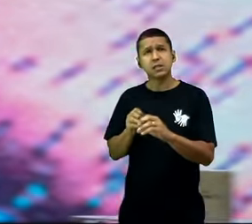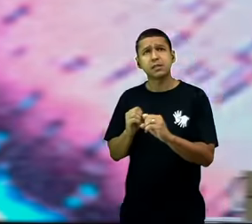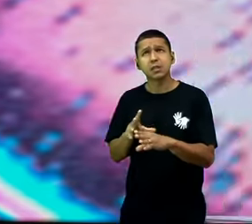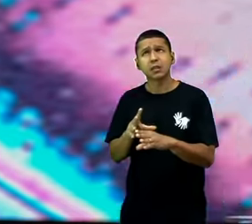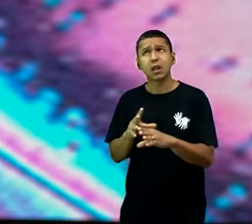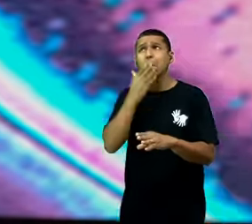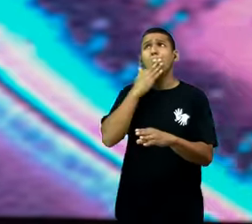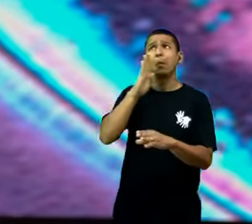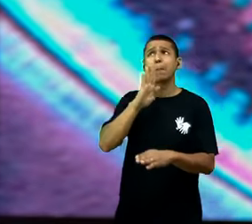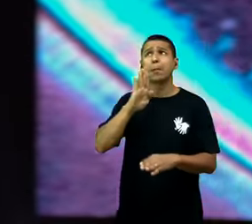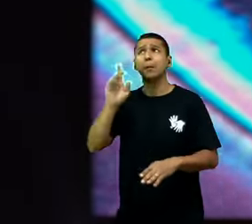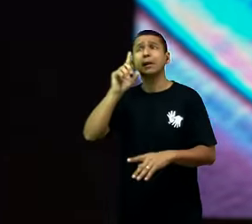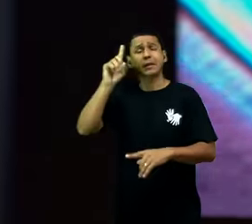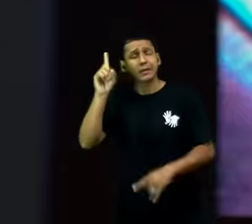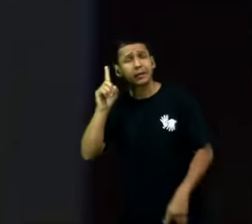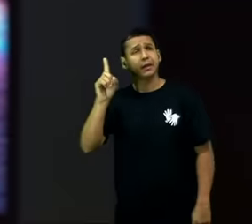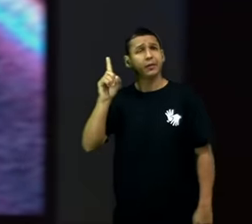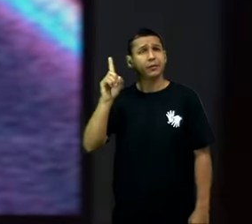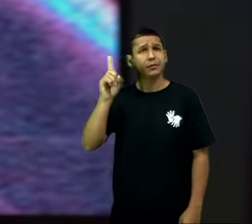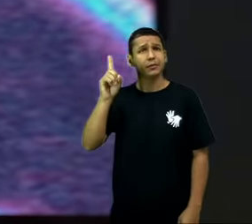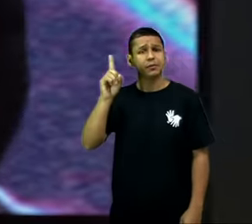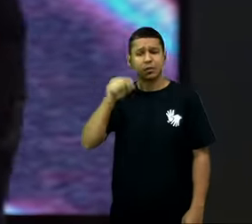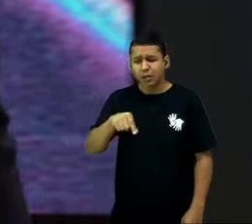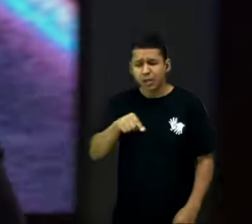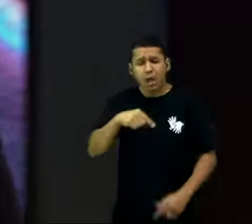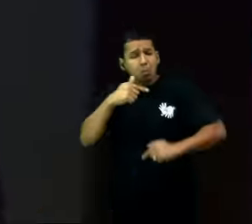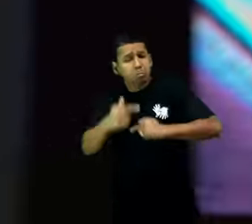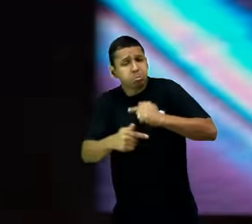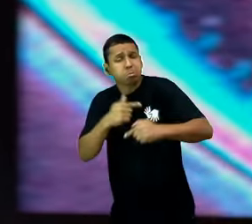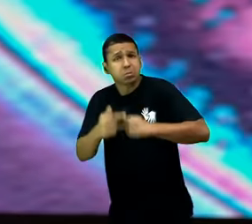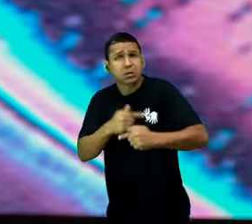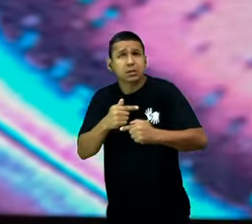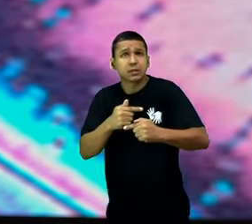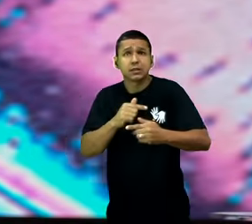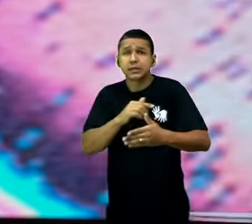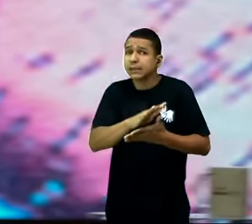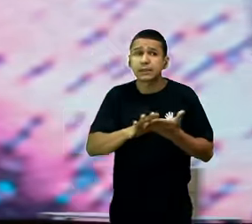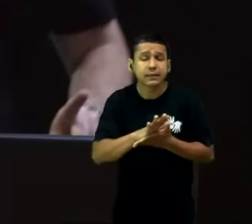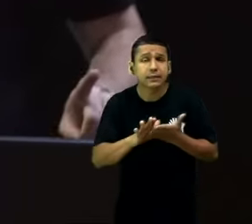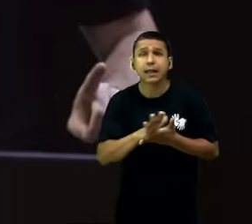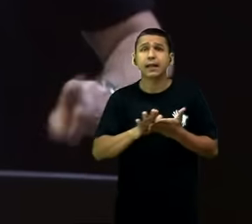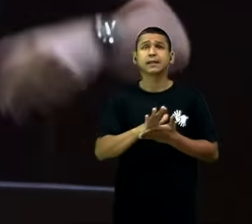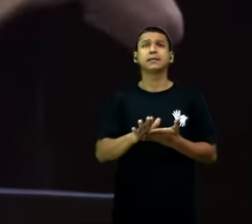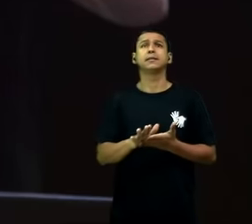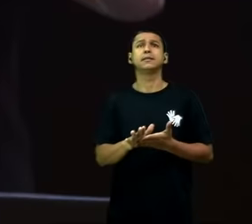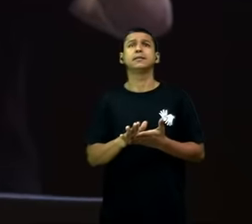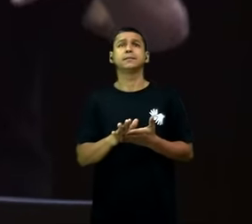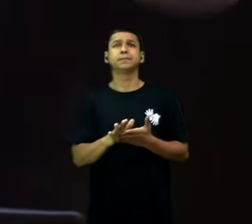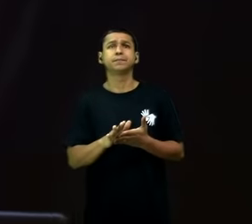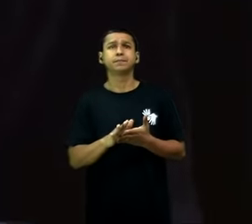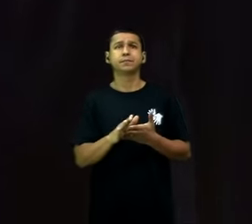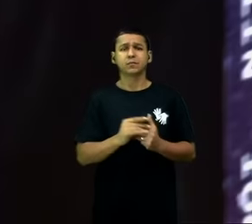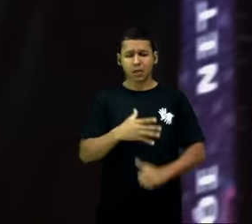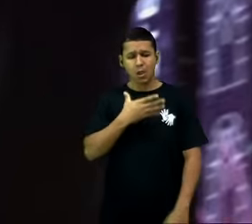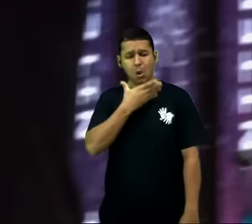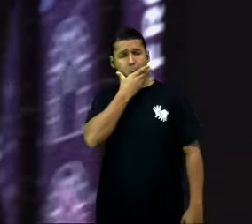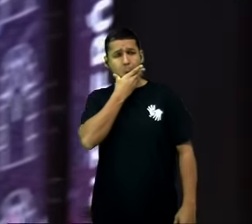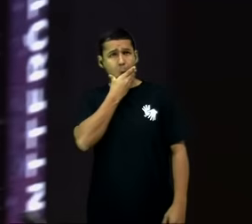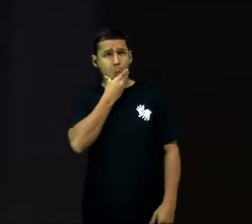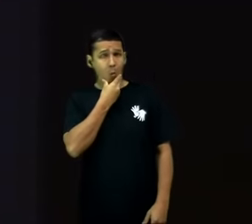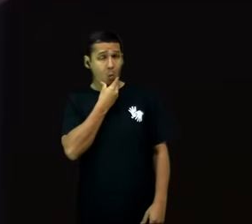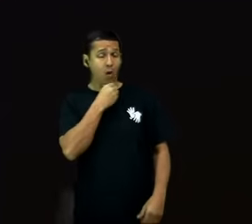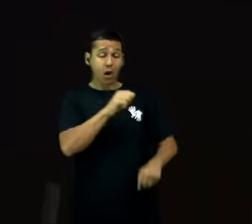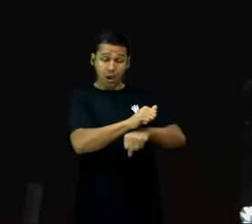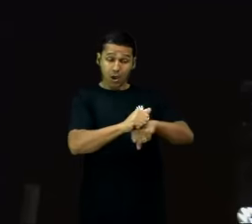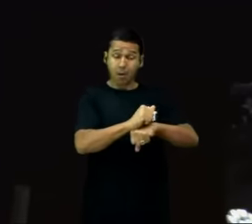ele, aquilo que Deus ia fazer com ele através das gerações e gerações. Não tem nenhuma menção. Um homem de altares, e